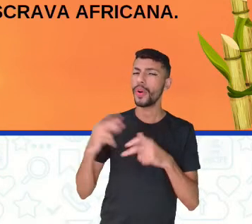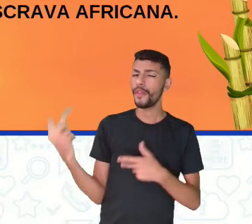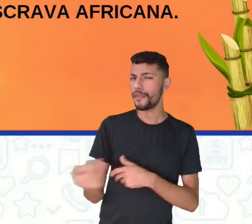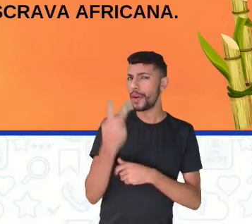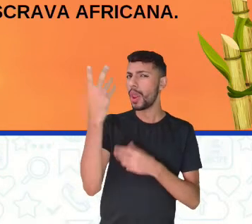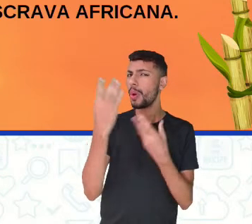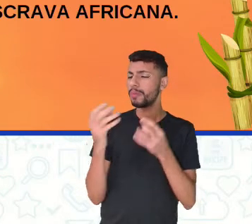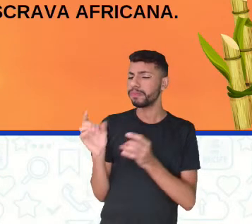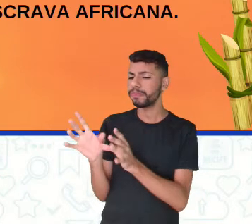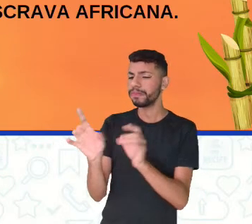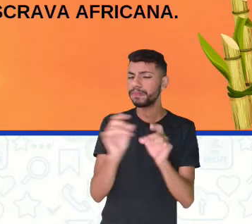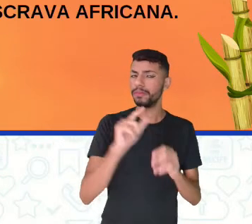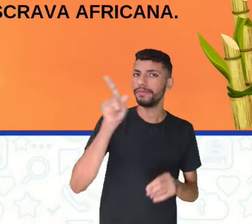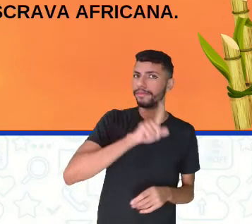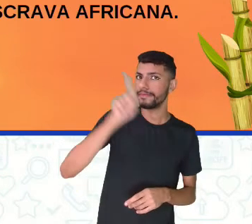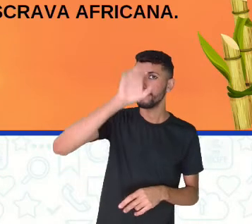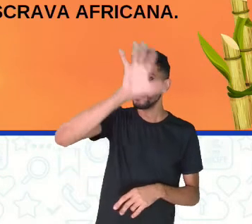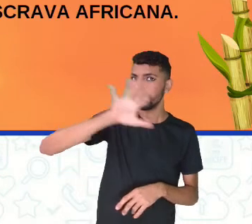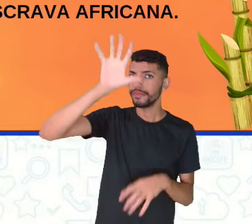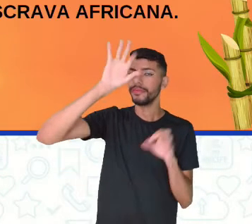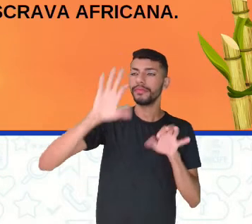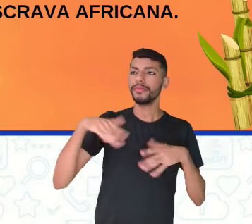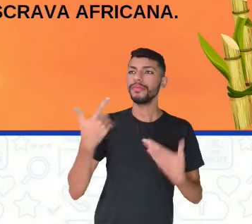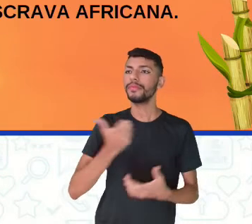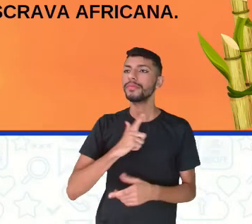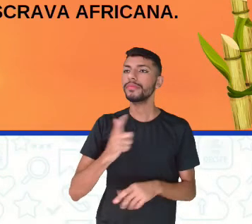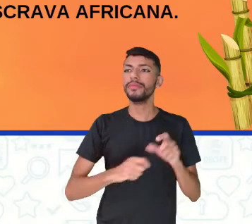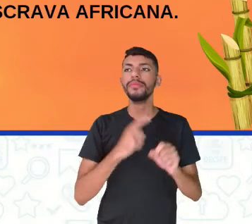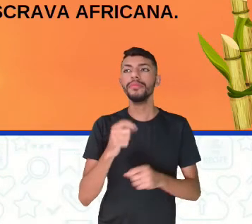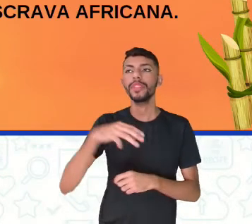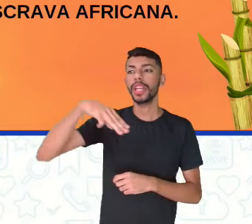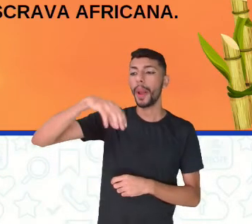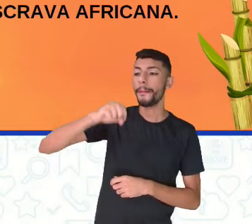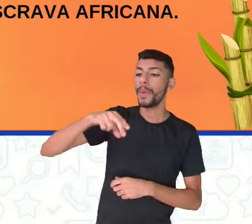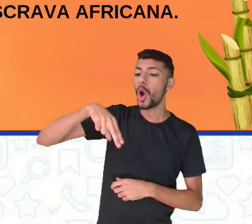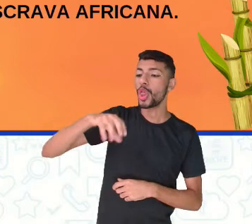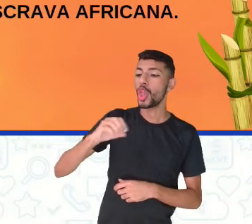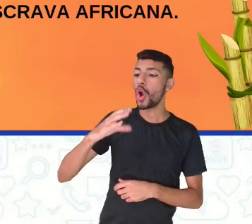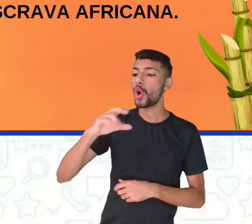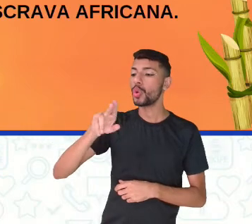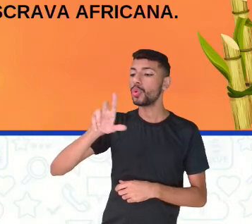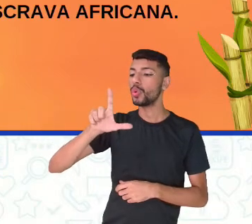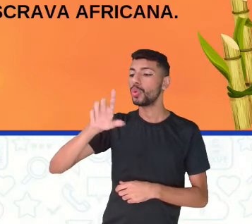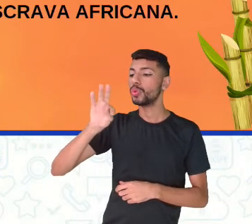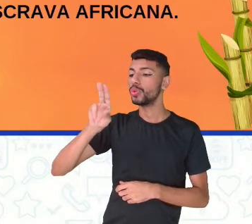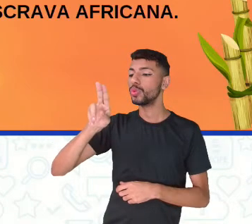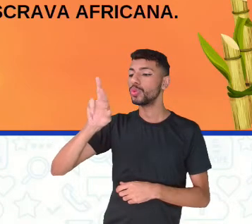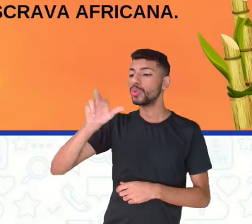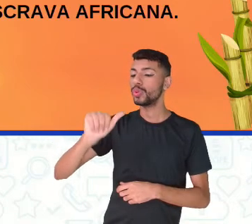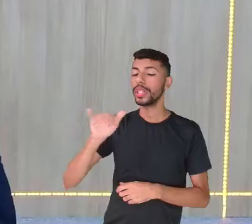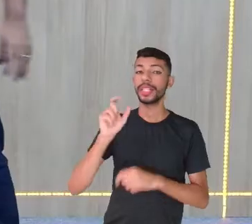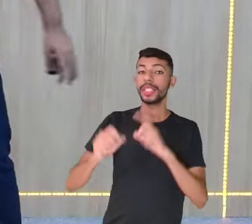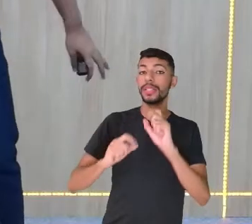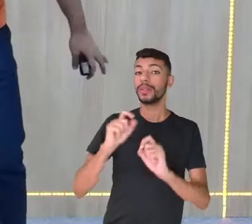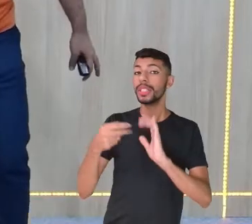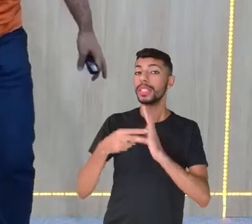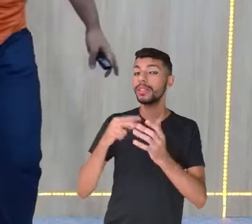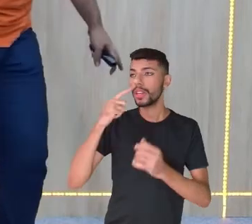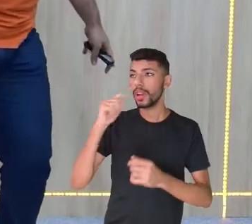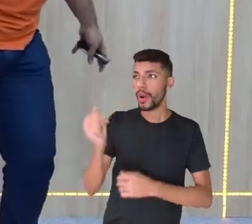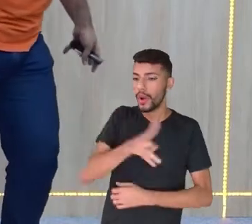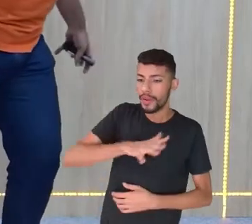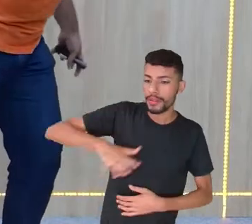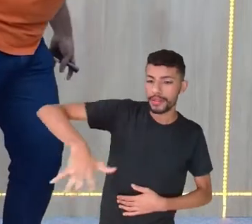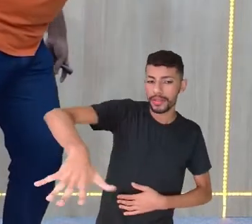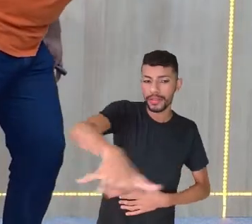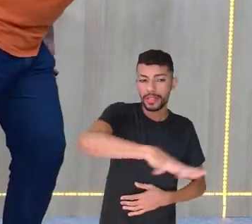Europa. Aí nós temos o que aqui, ó, uma monocultura, ou seja, você pegava aquele terrenozão, ó, só cana-de-açúcar para